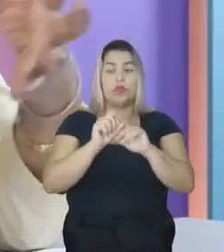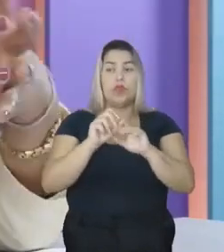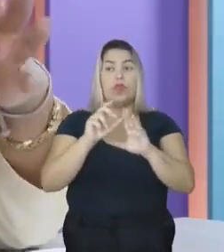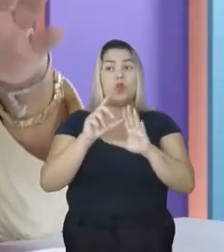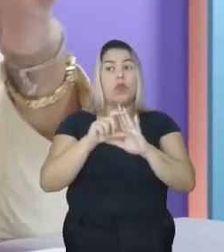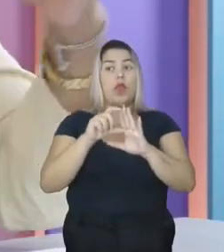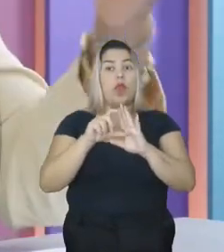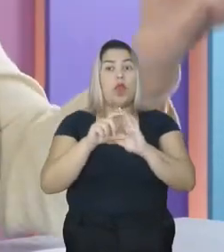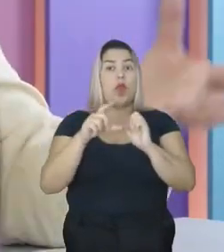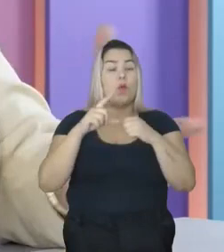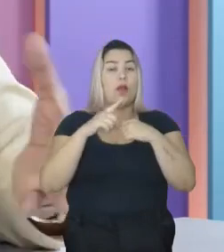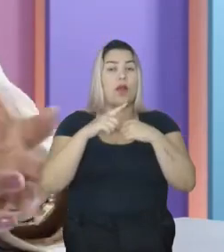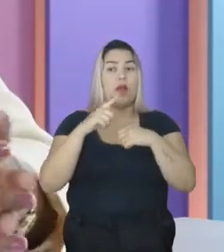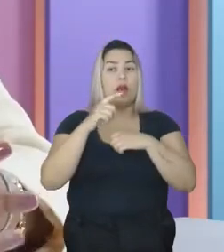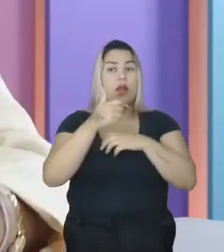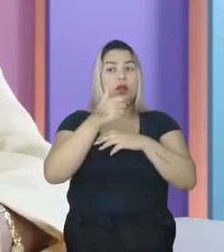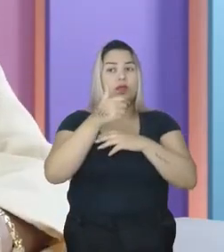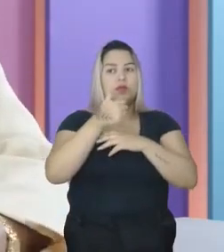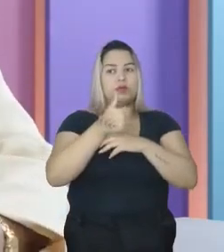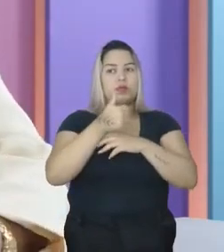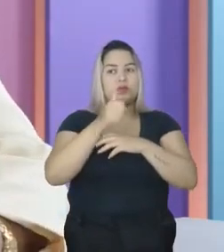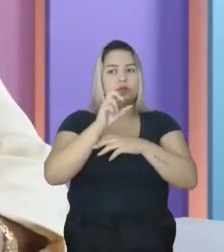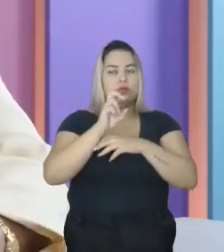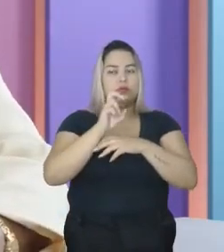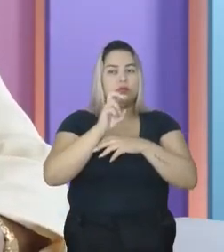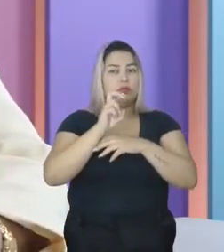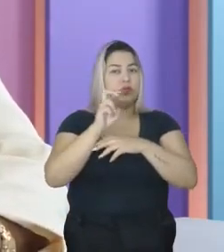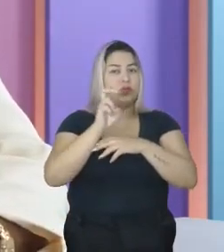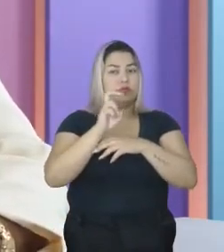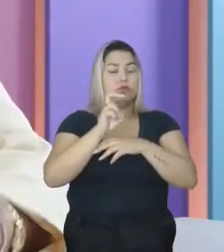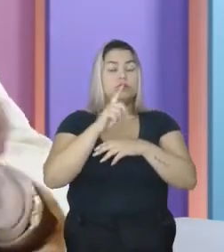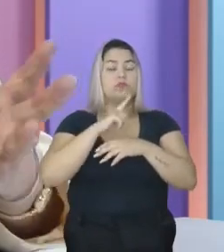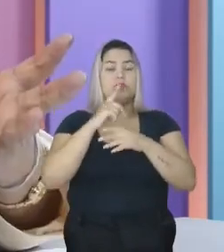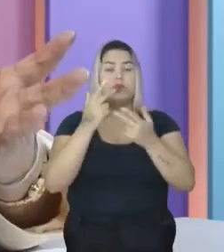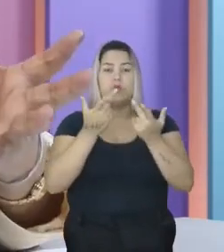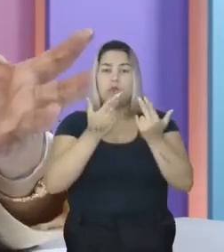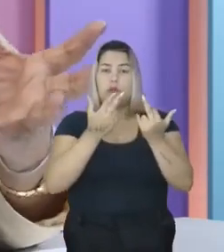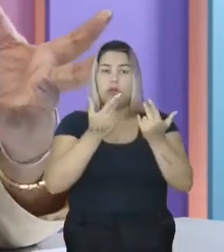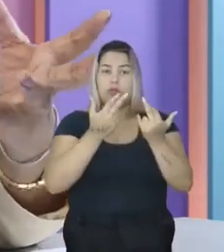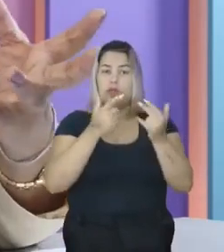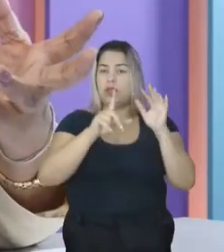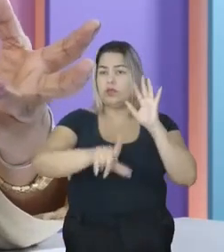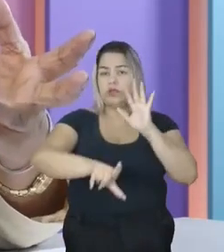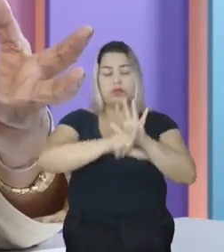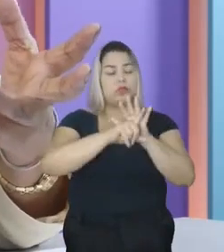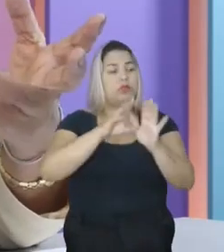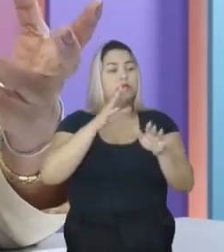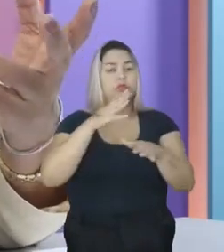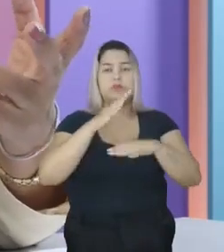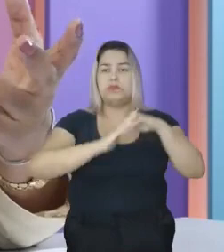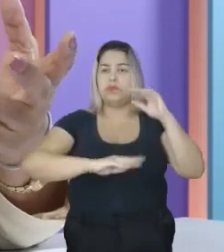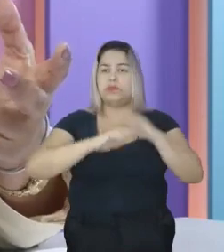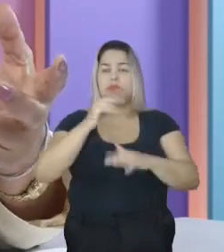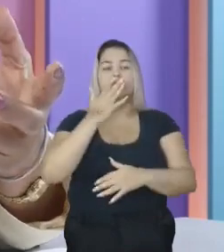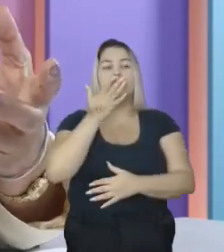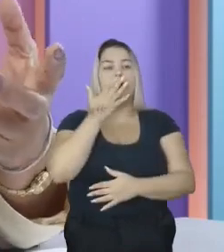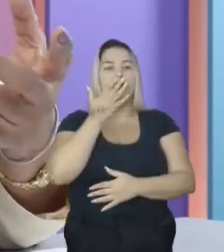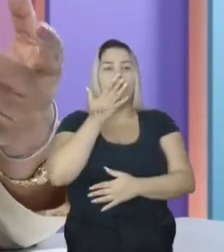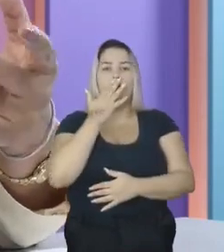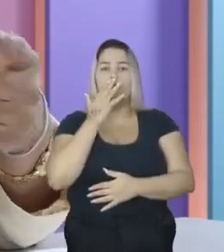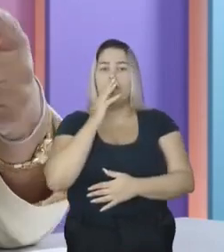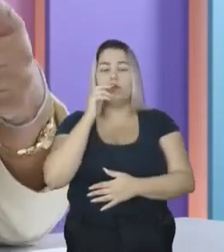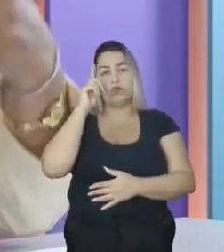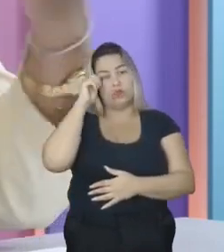né, que diz que todos somos iguais perante a lei, independente da cor, da raça,